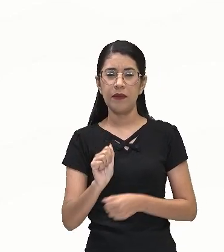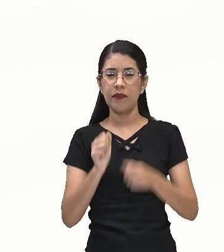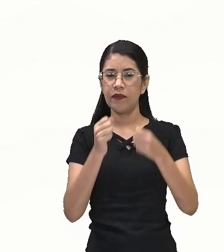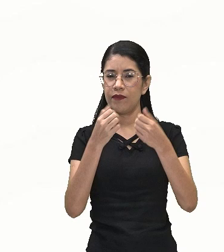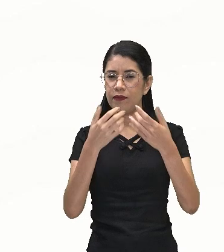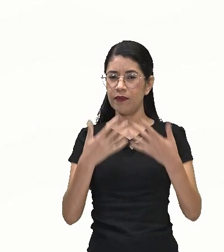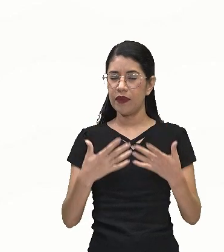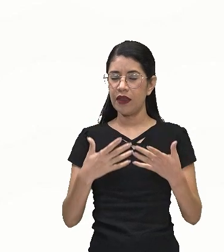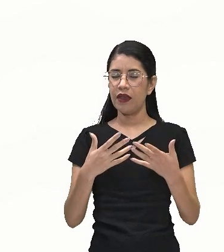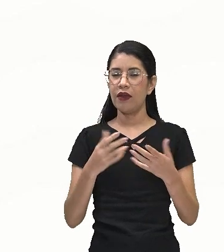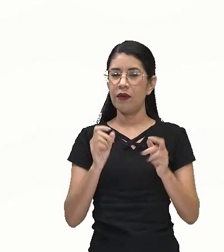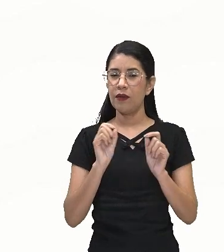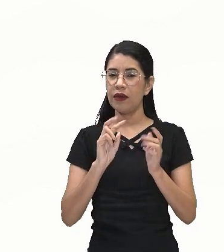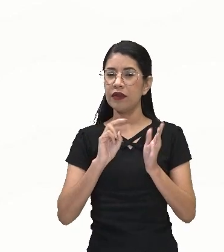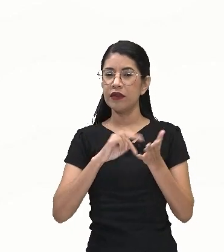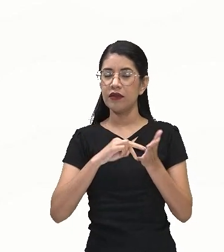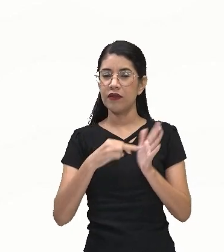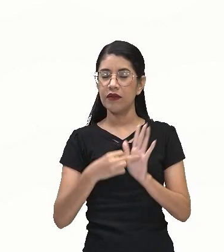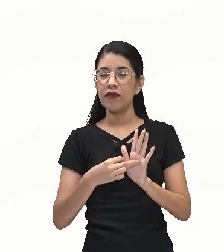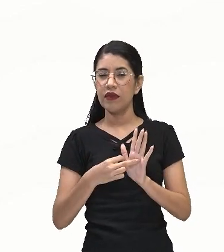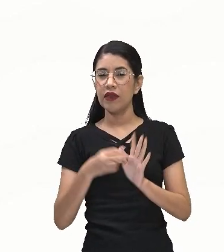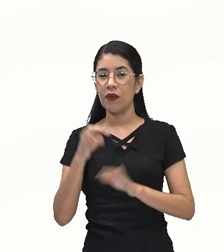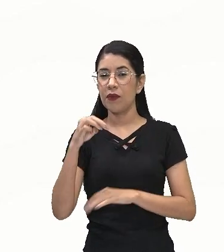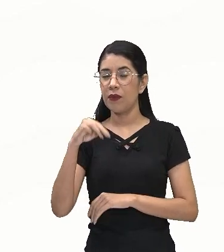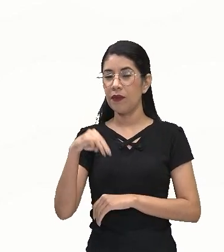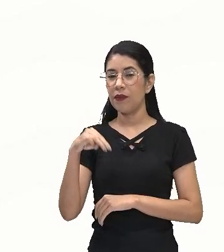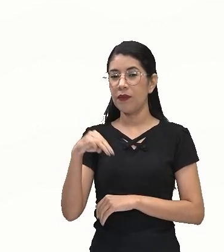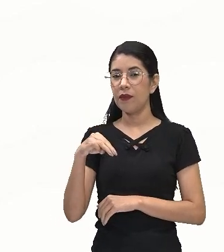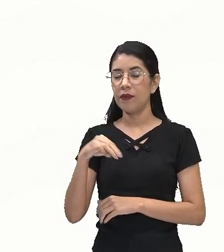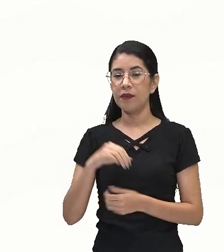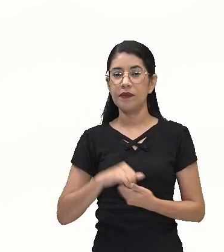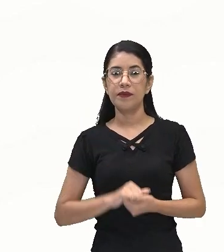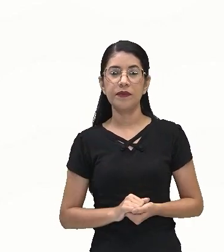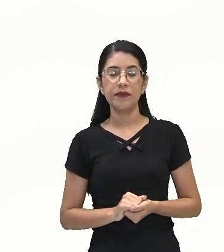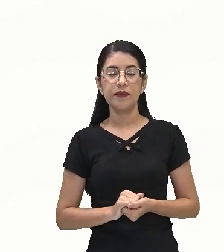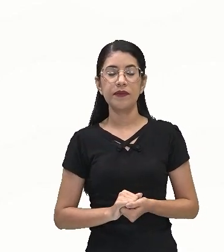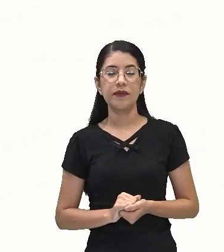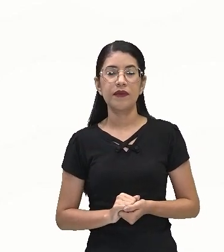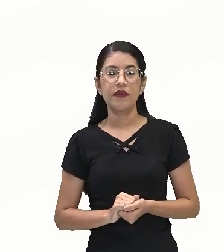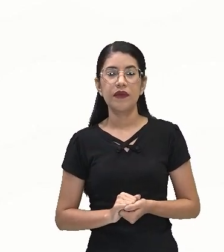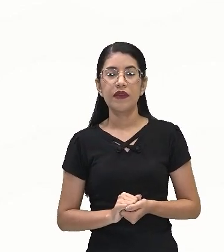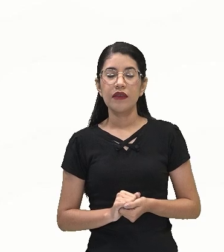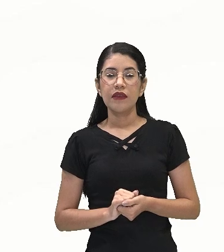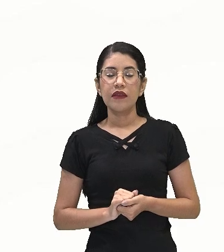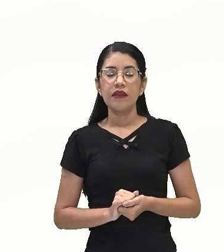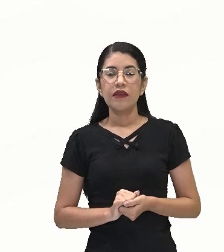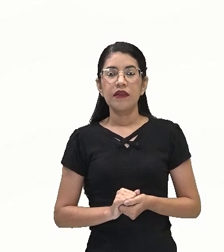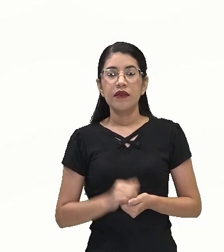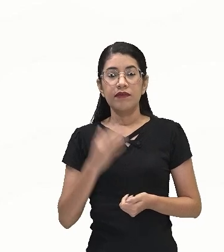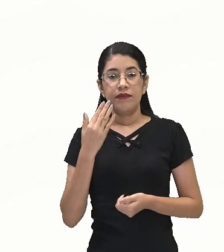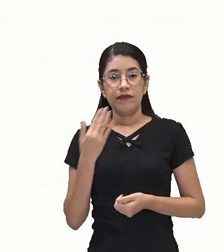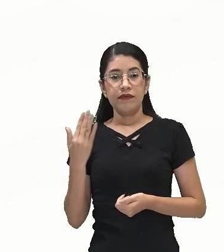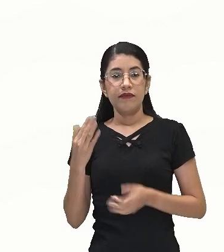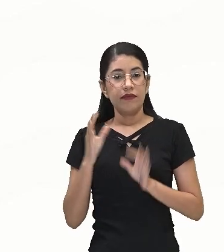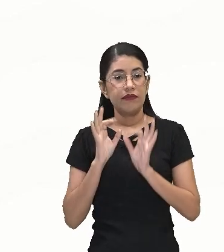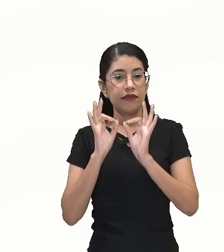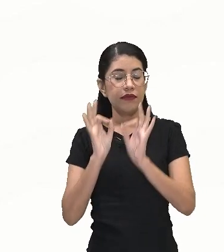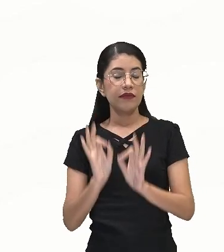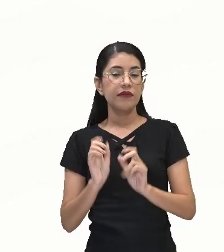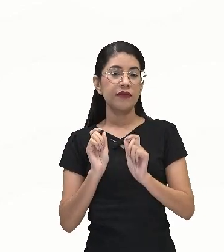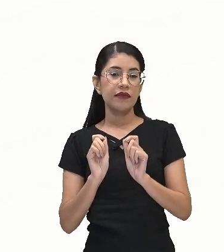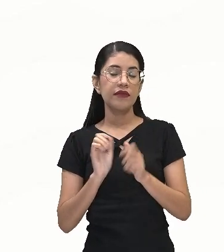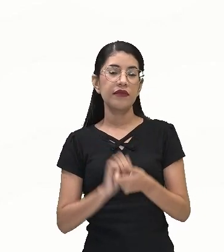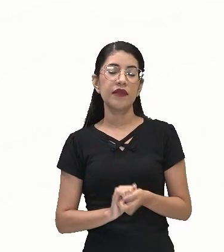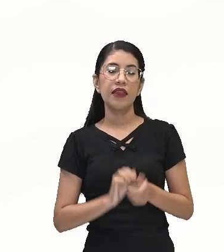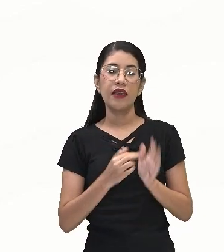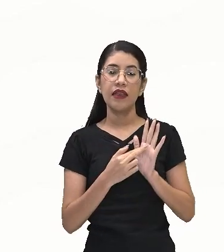a figura, você vai conseguir entender aí o que é o apótema, tá? Observe que nós temos aqui a